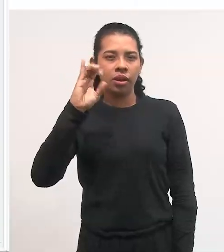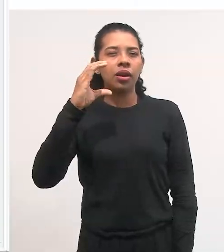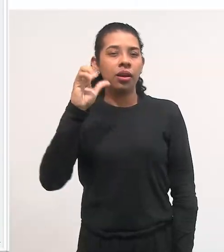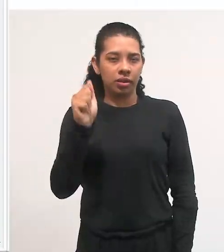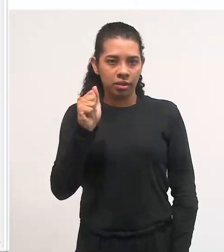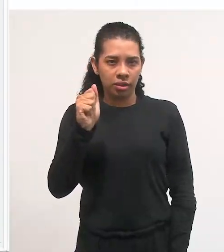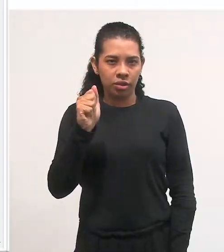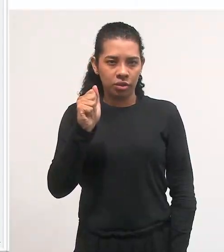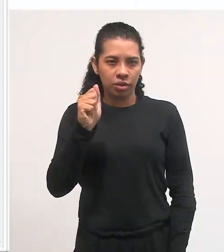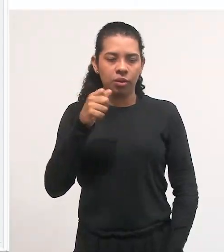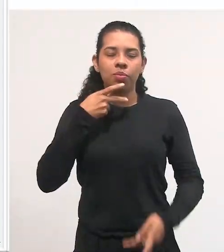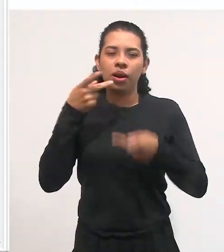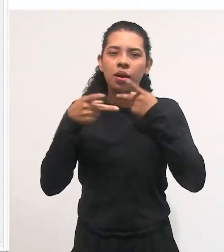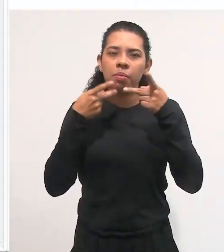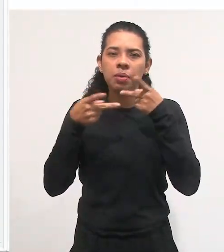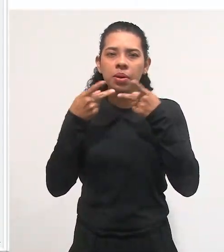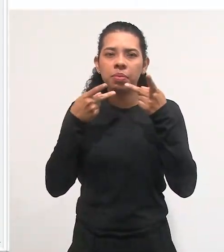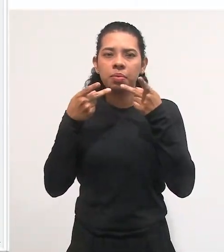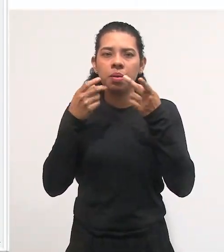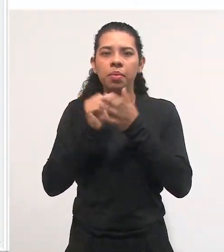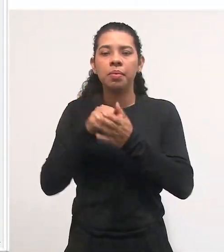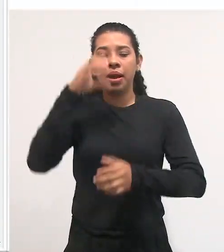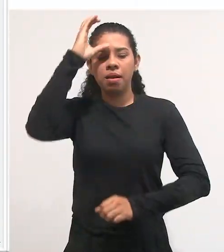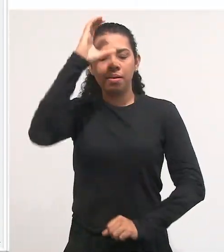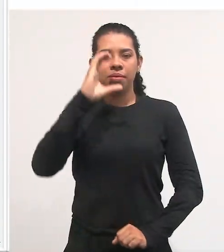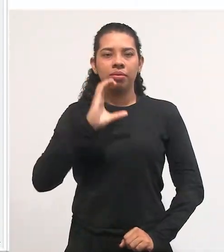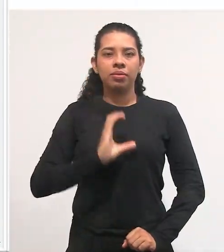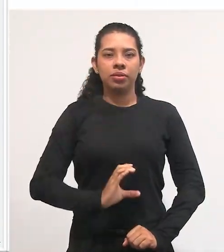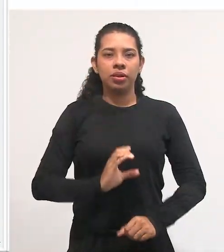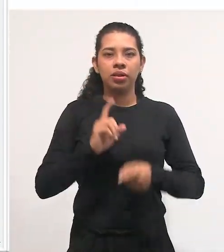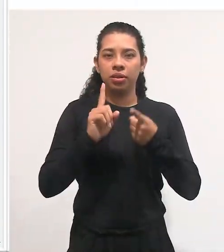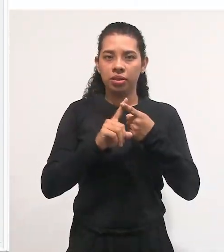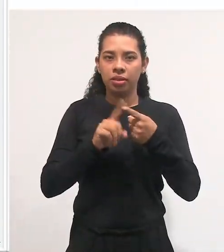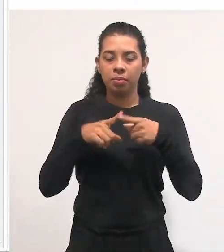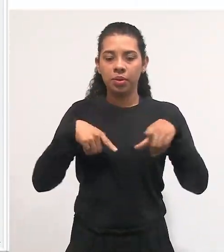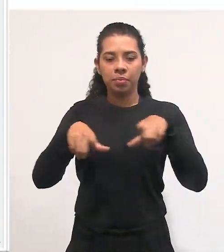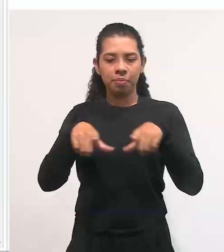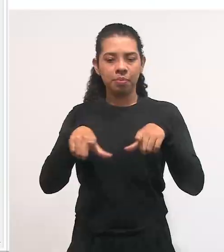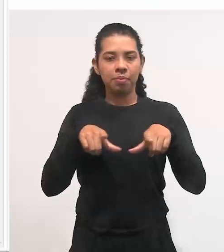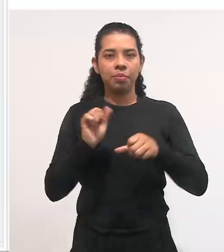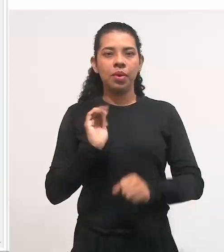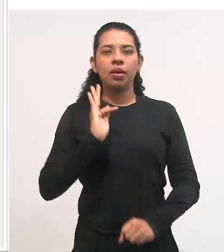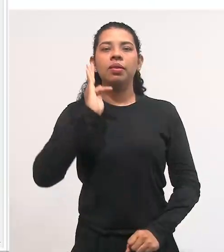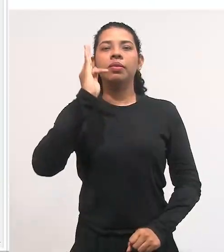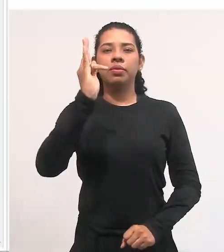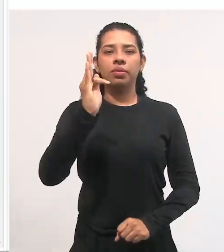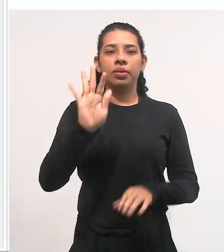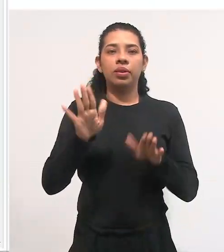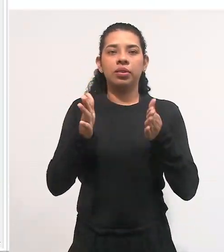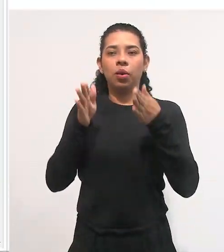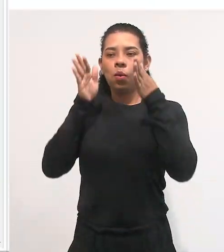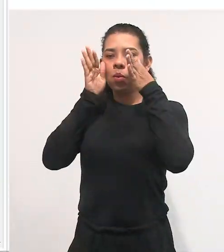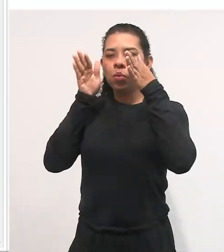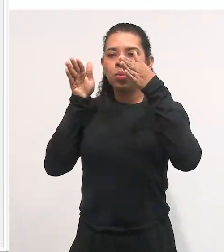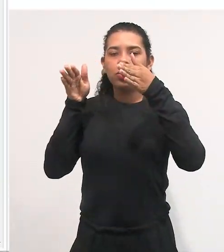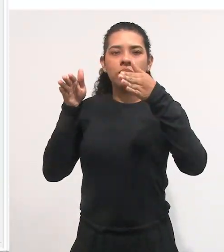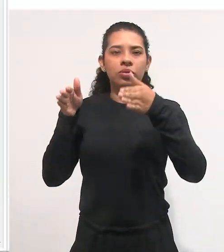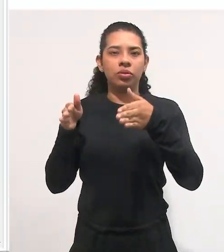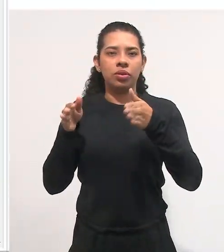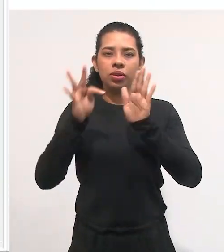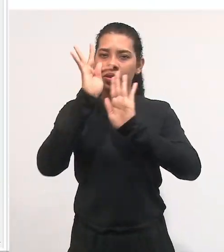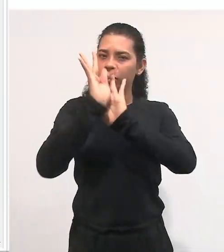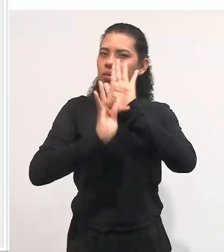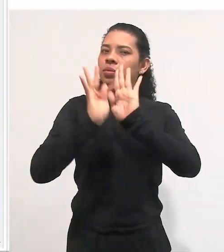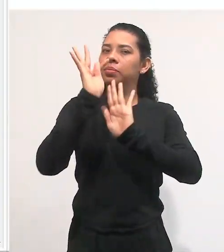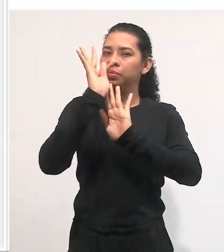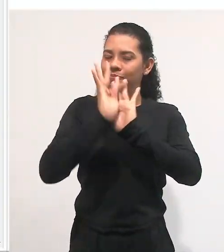da cidadania, e também a inserção no mercado de trabalho. Então, esse olhar sobre o